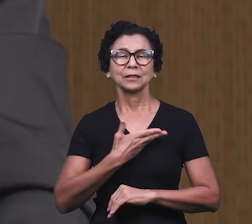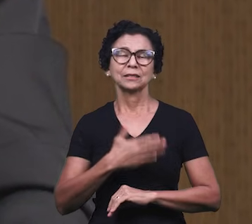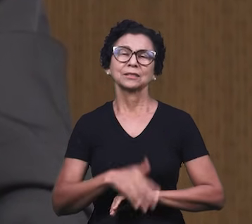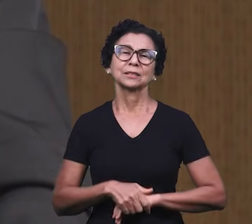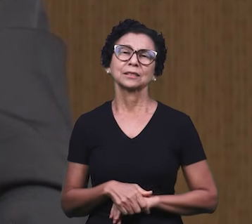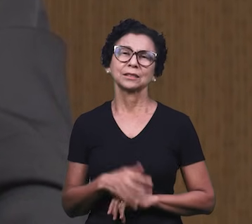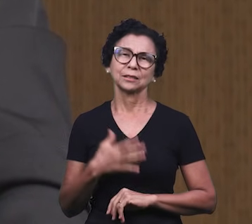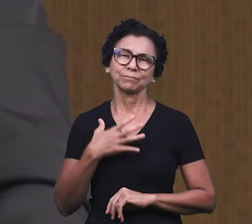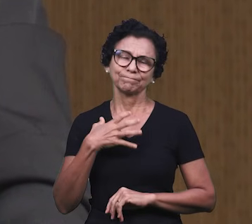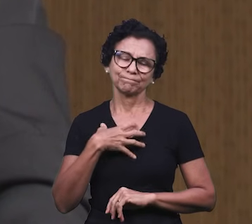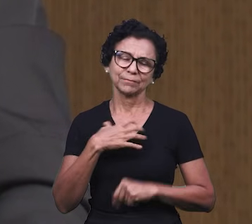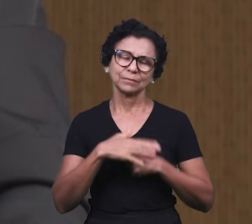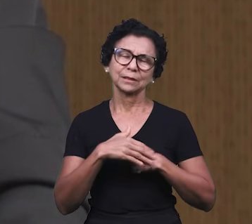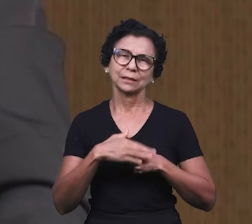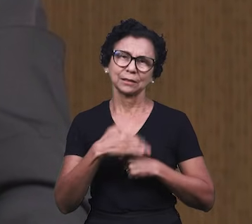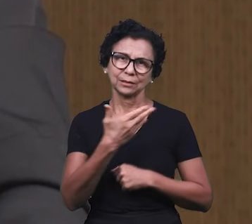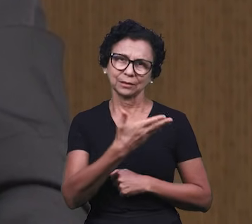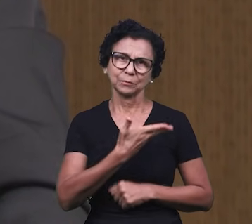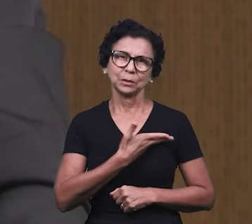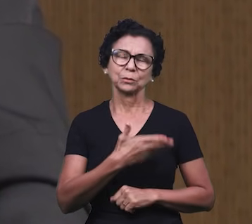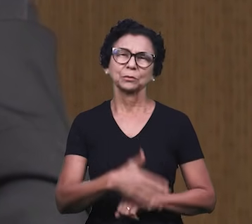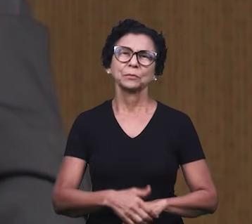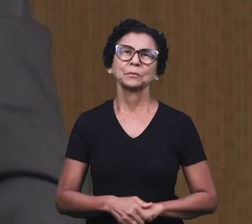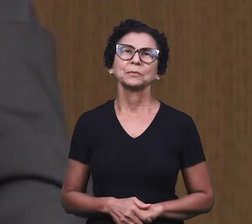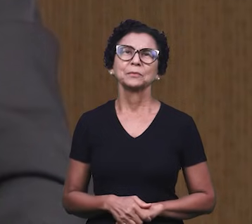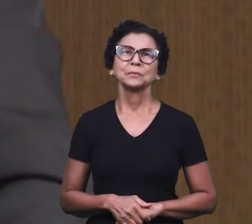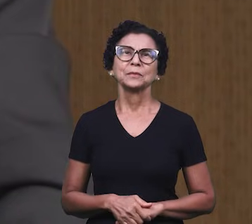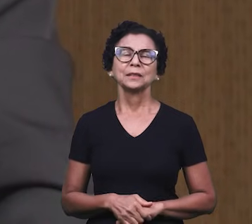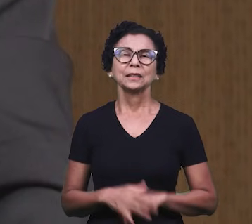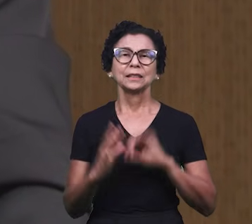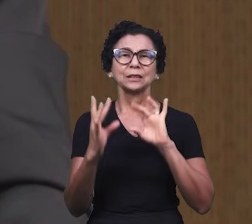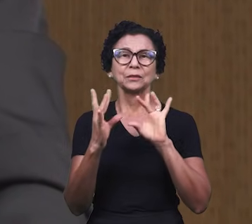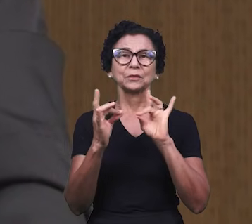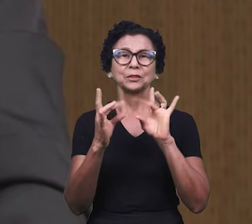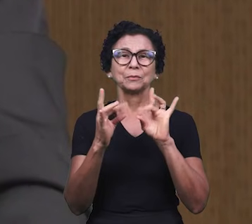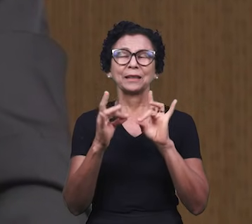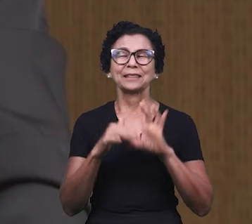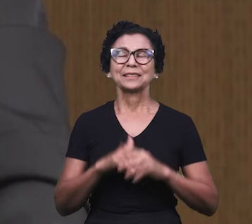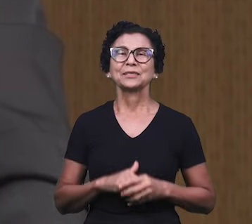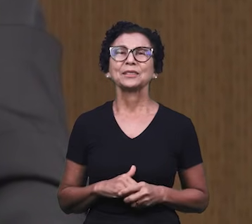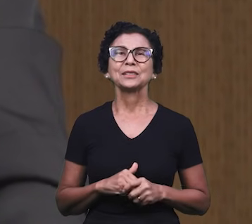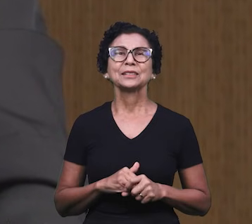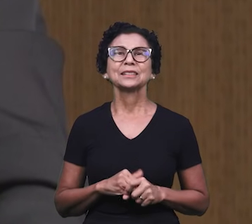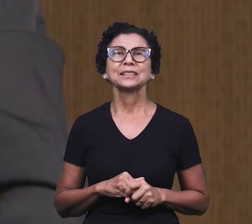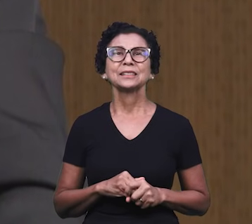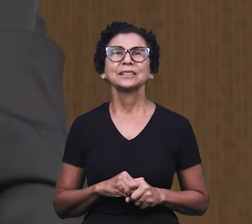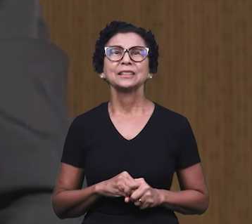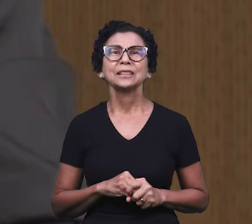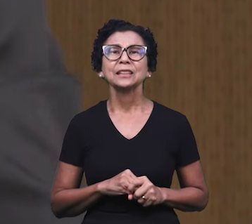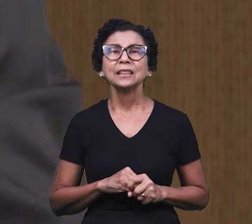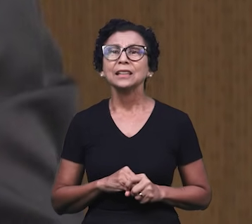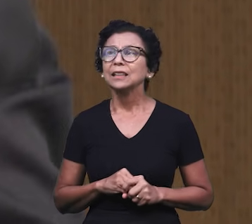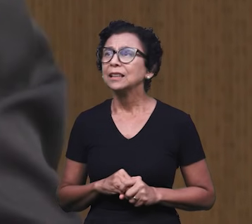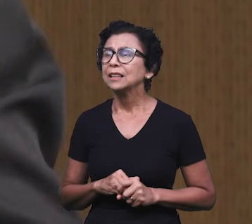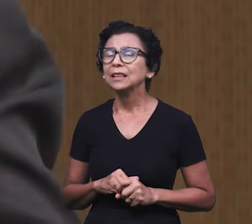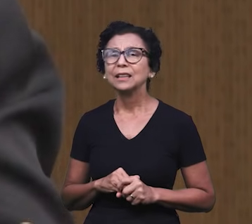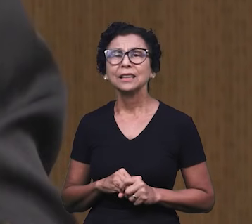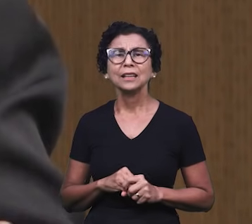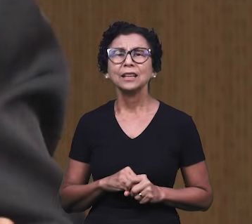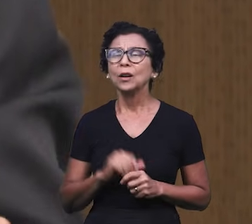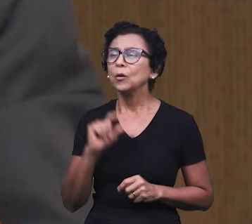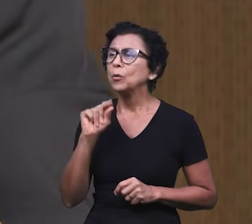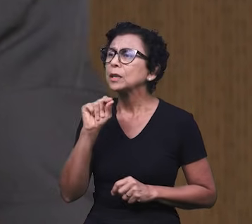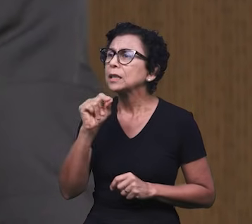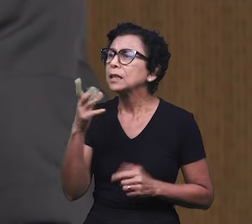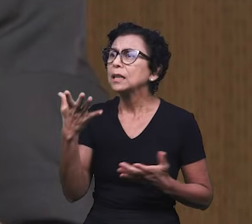muito grande. E ele mandou, eu tenho até o áudio gravado, ele assim, Ian, o que é aquilo? O que